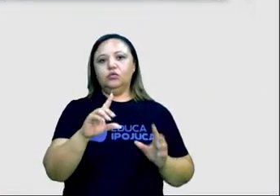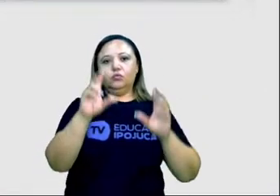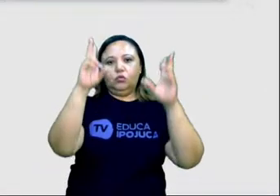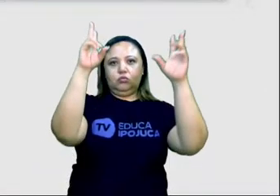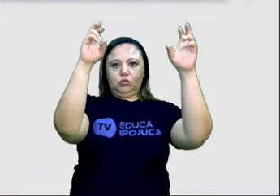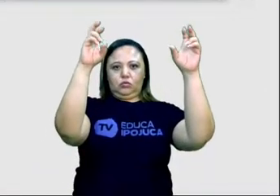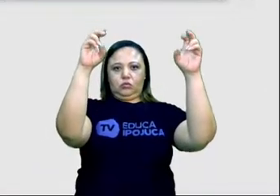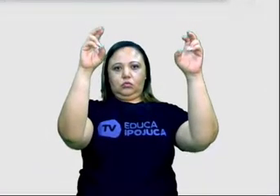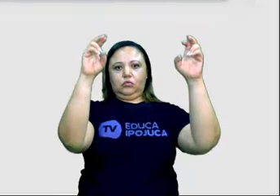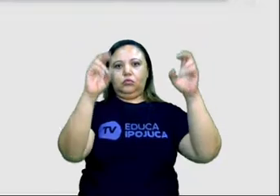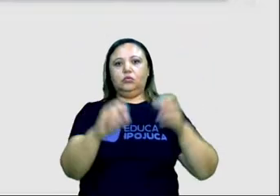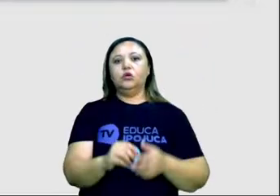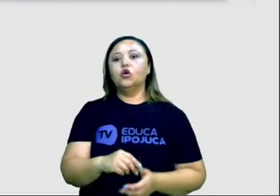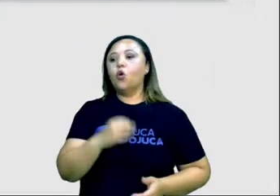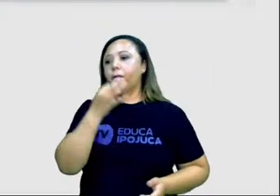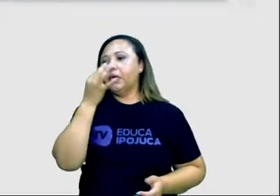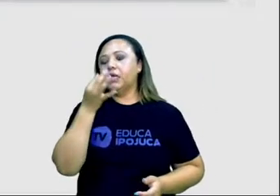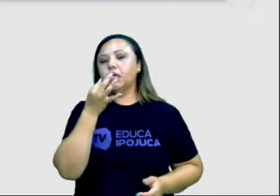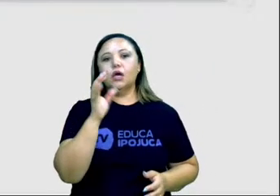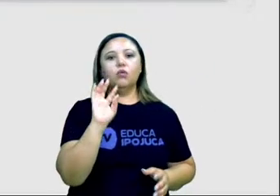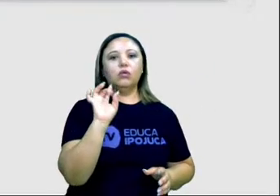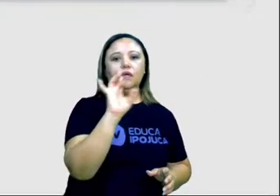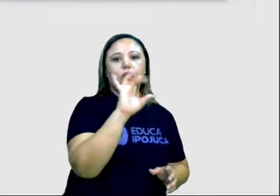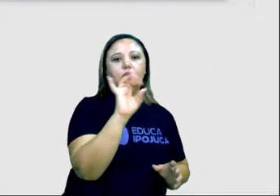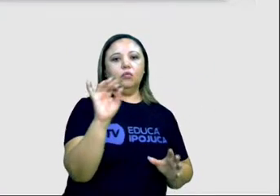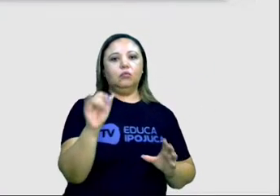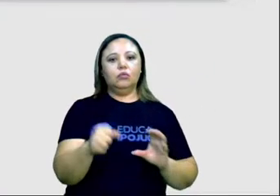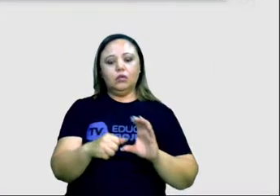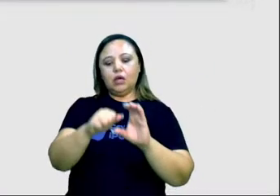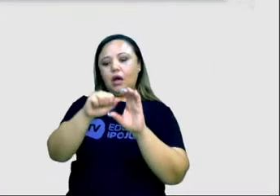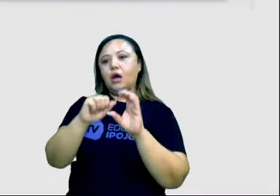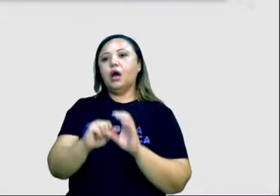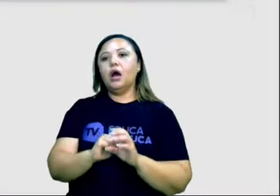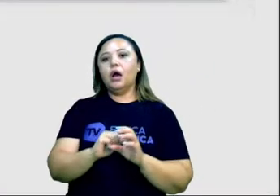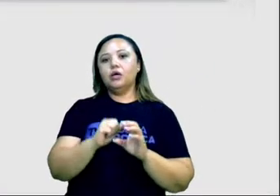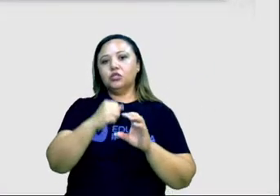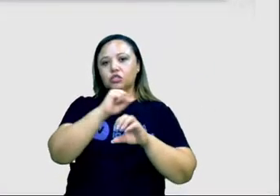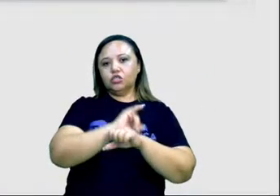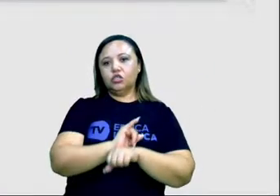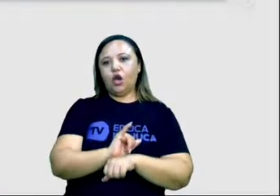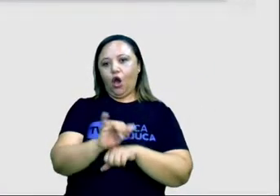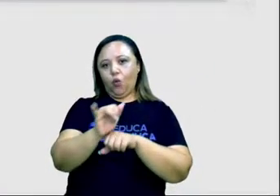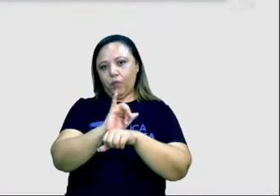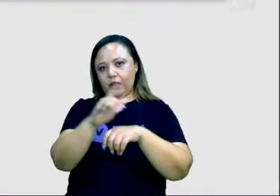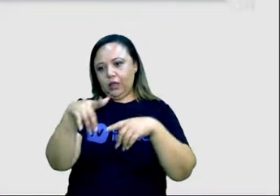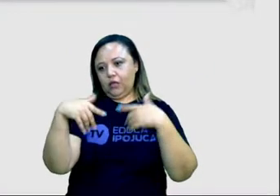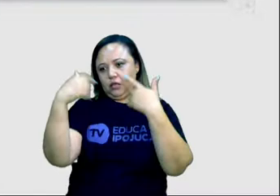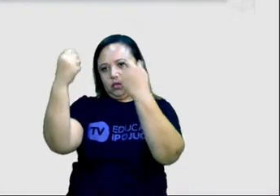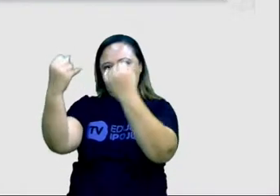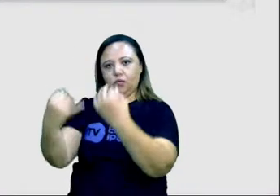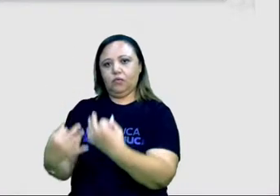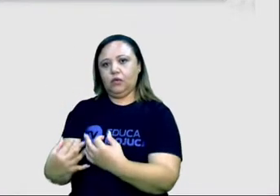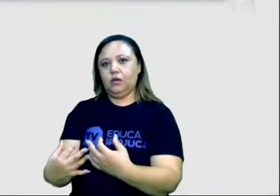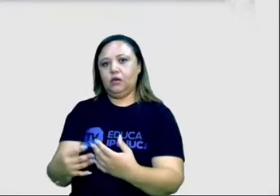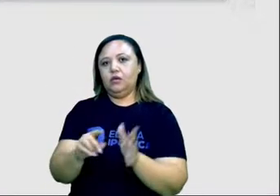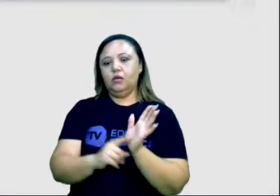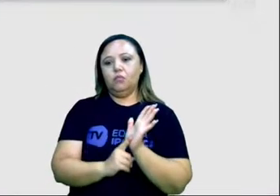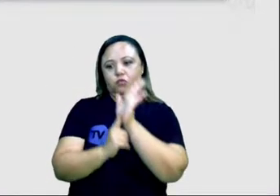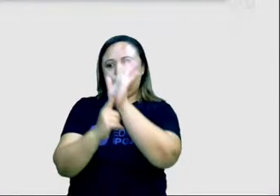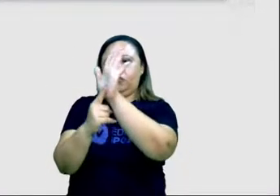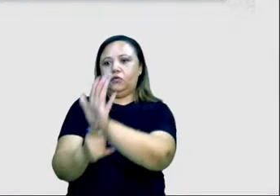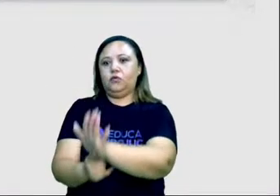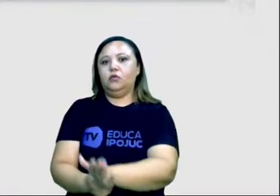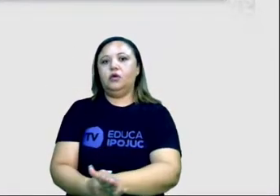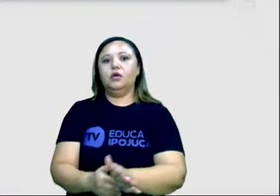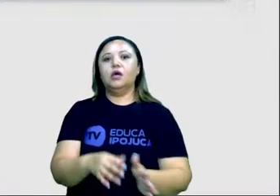opinião. Os argumentos são os motivos, as razões utilizadas para convencer o interlocutor da validade